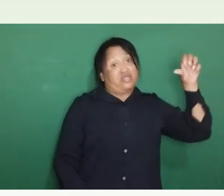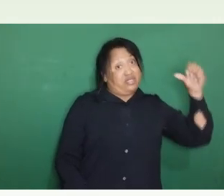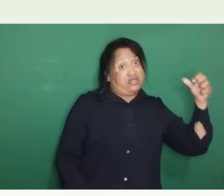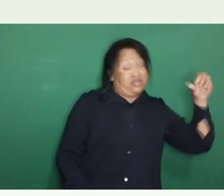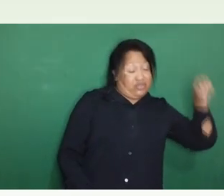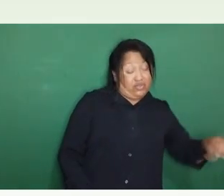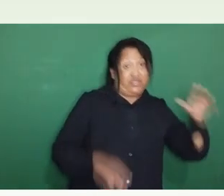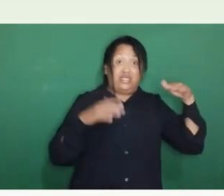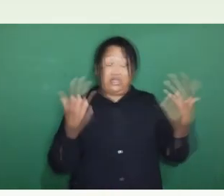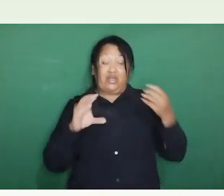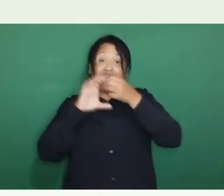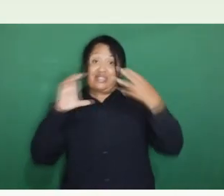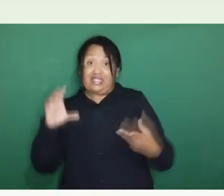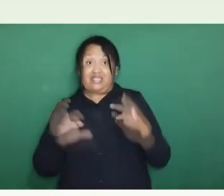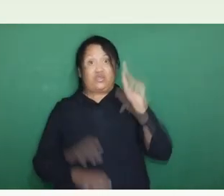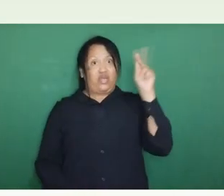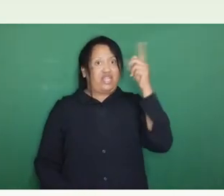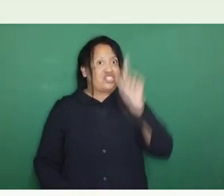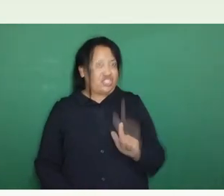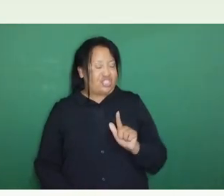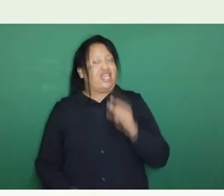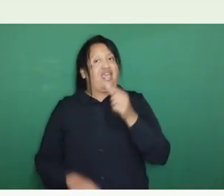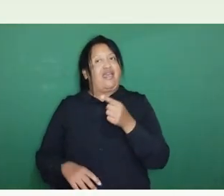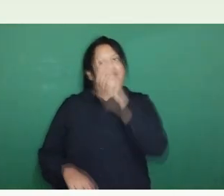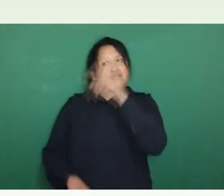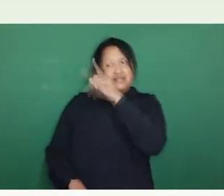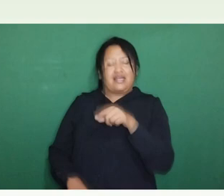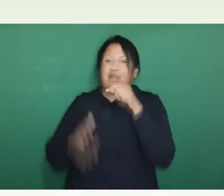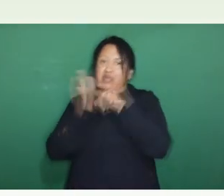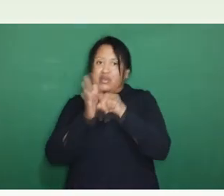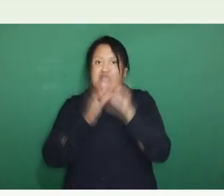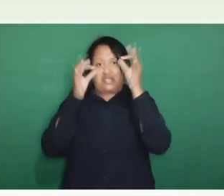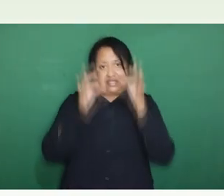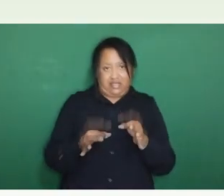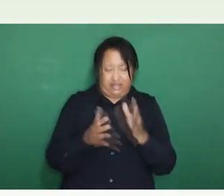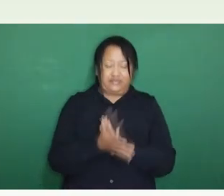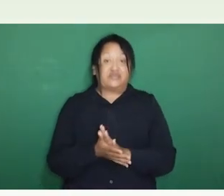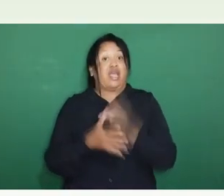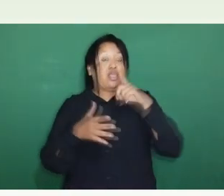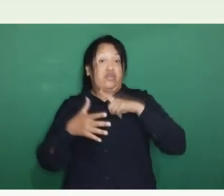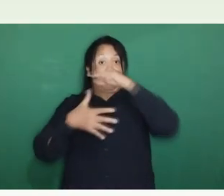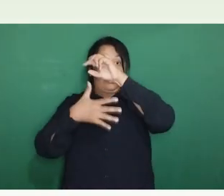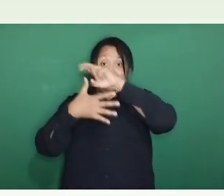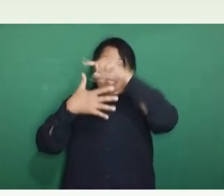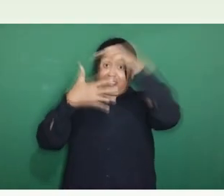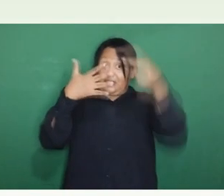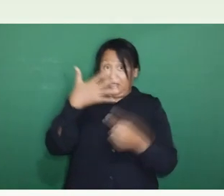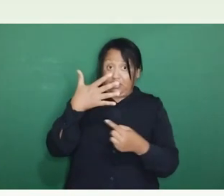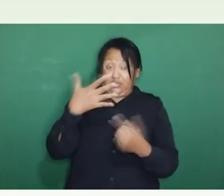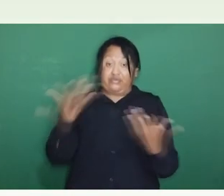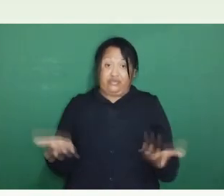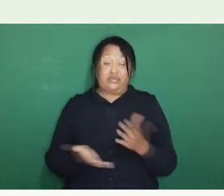mercúrio assinale a alternativa correta então temos aí cinco alternativas vamos